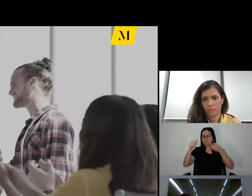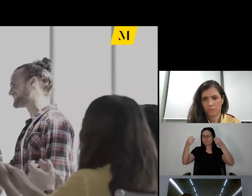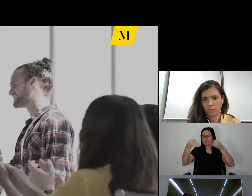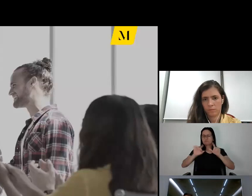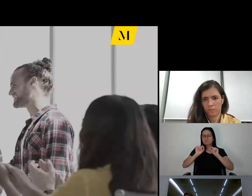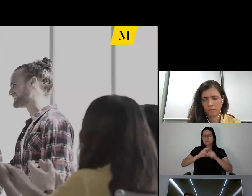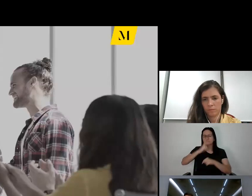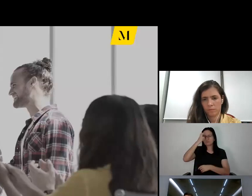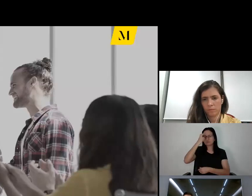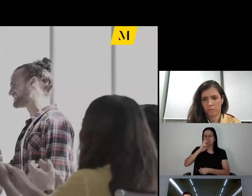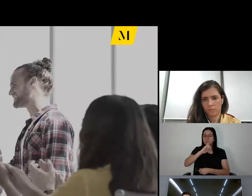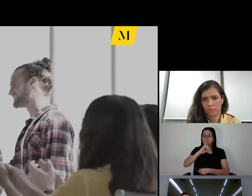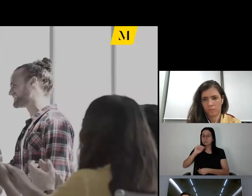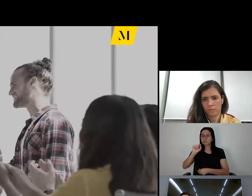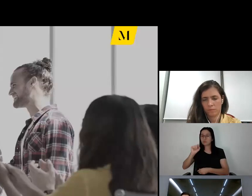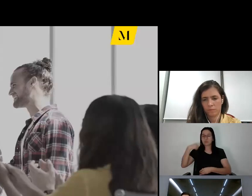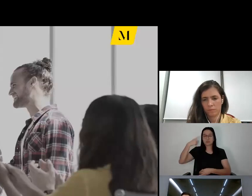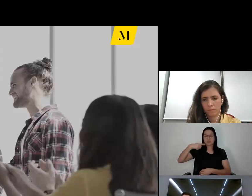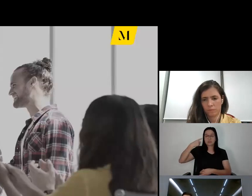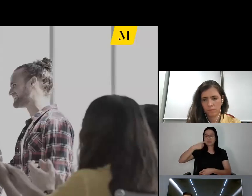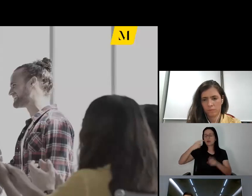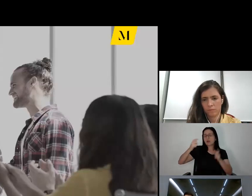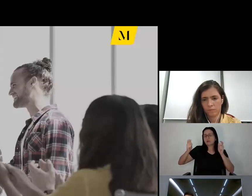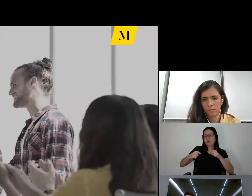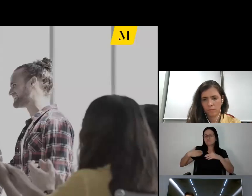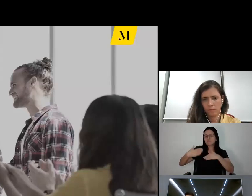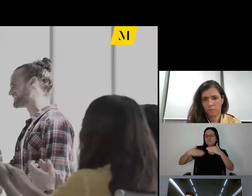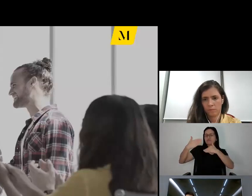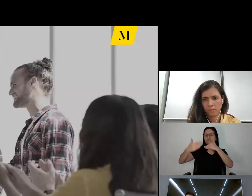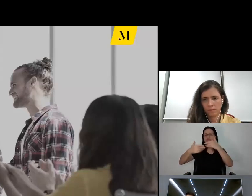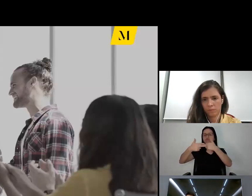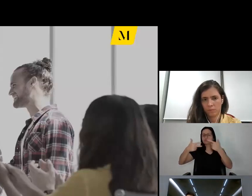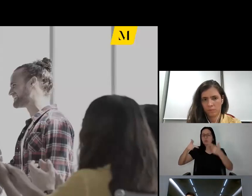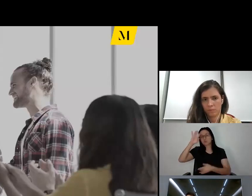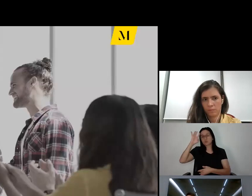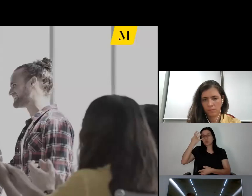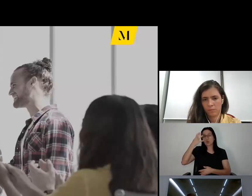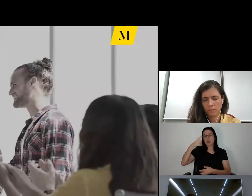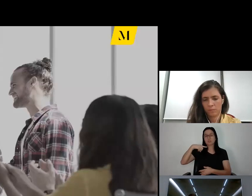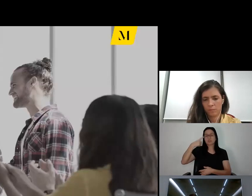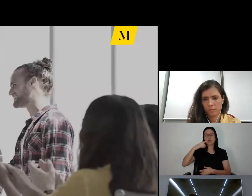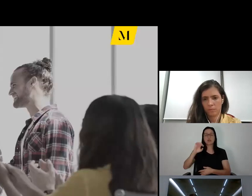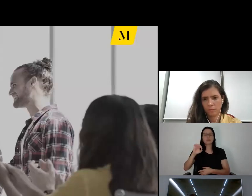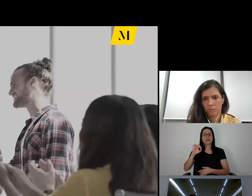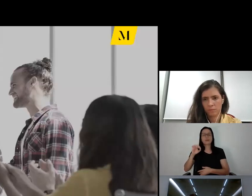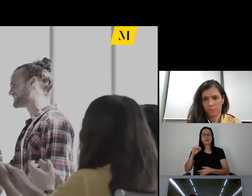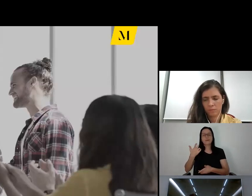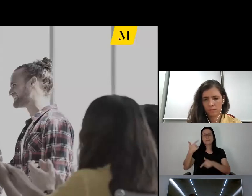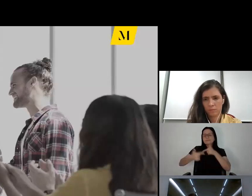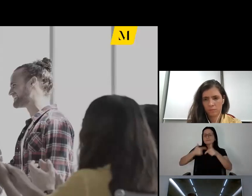no direito, seja desenvolver soluções para o direito, ou a gente está falando de inteligência artificial e o papel dos agentes do